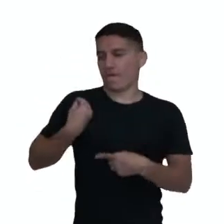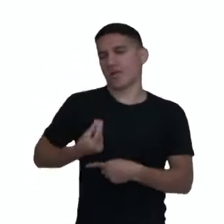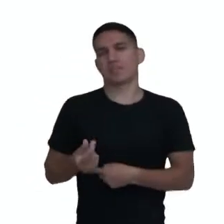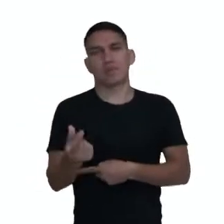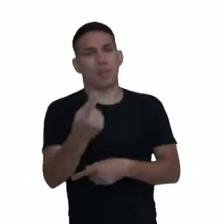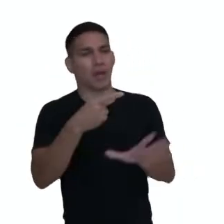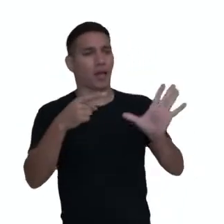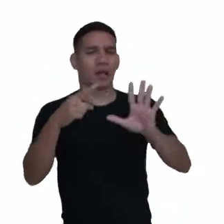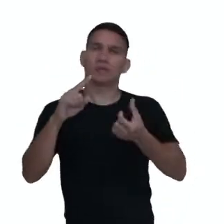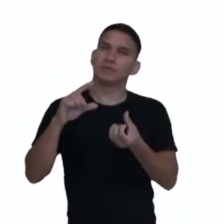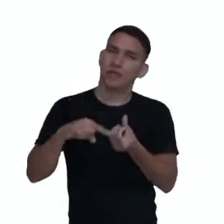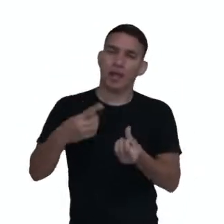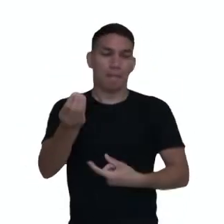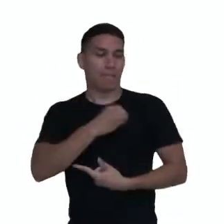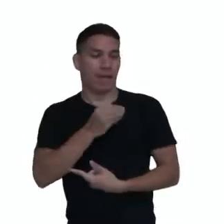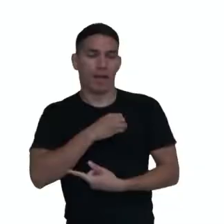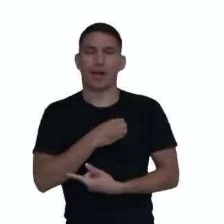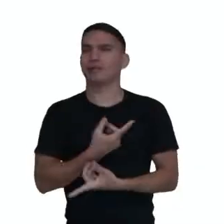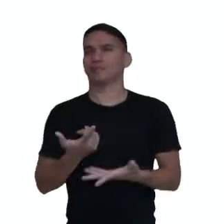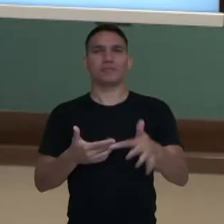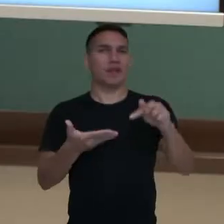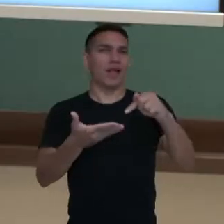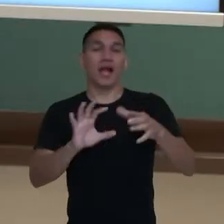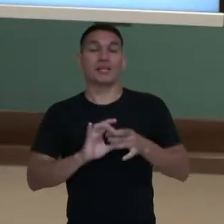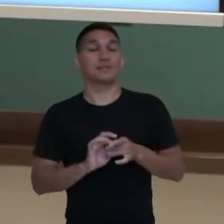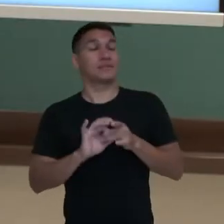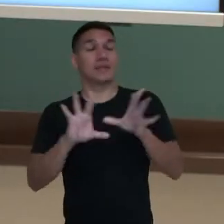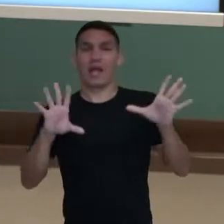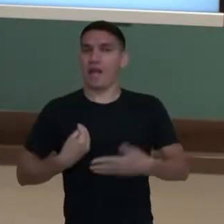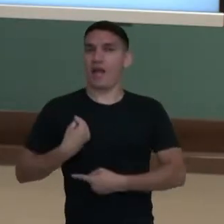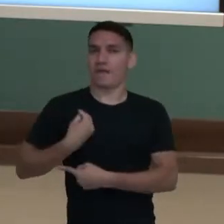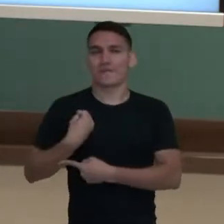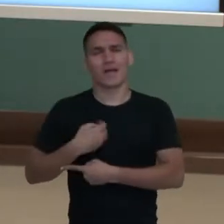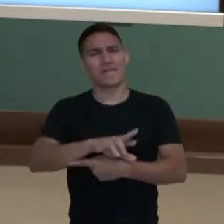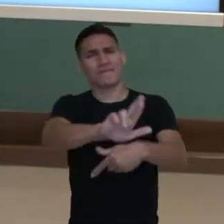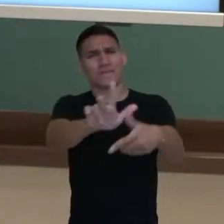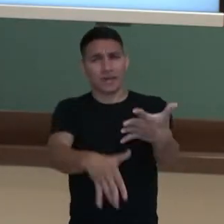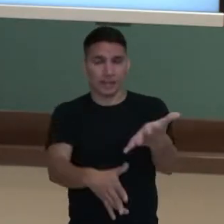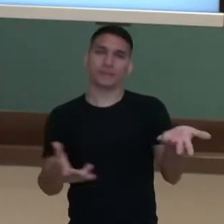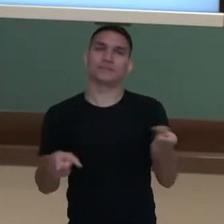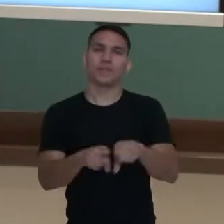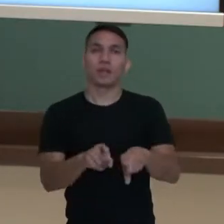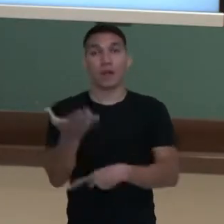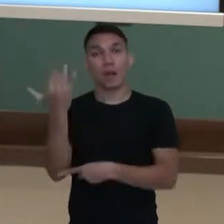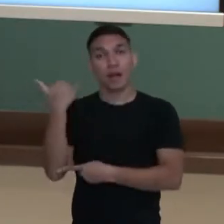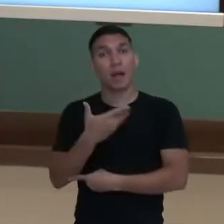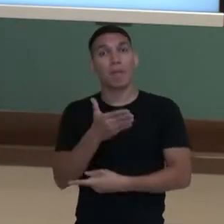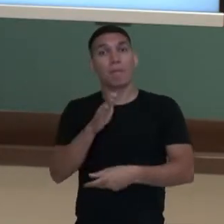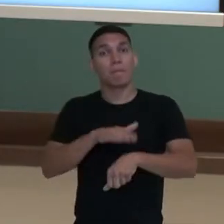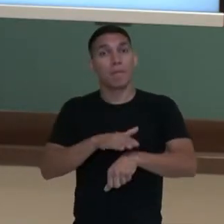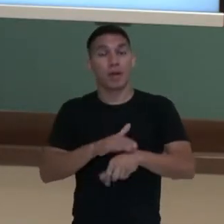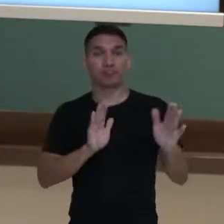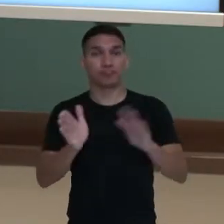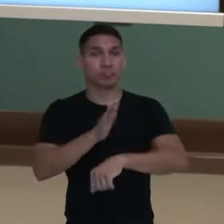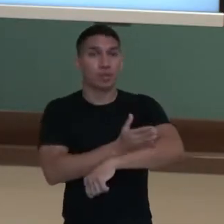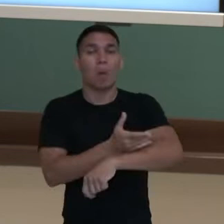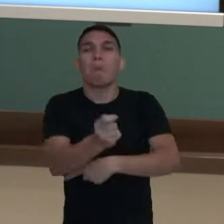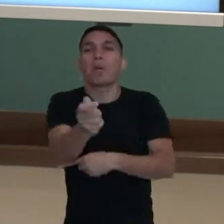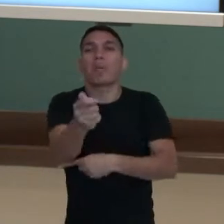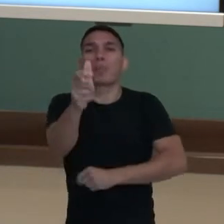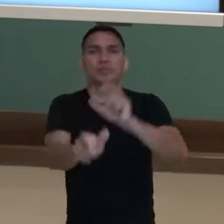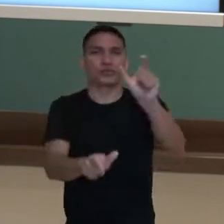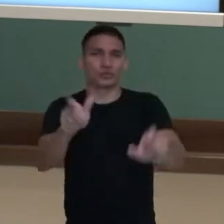o livre-arbítrio, entre outros. Então veja, gente, naquela época poucos sabiam ler e escrever, o